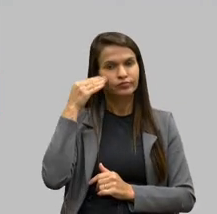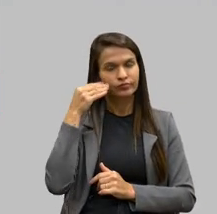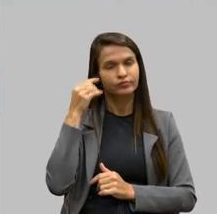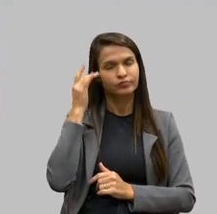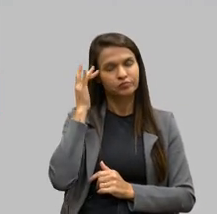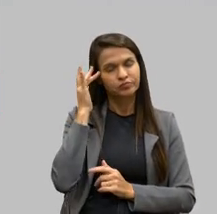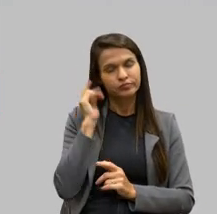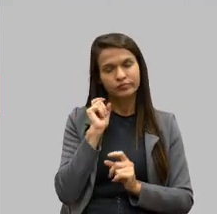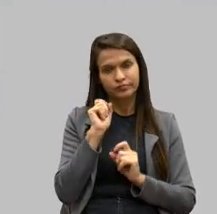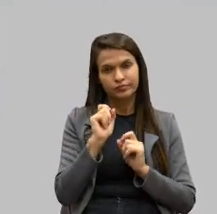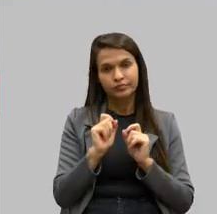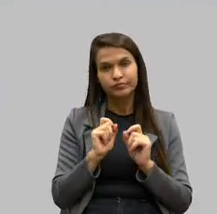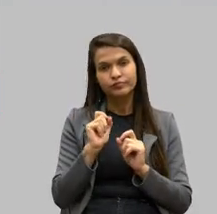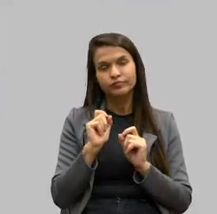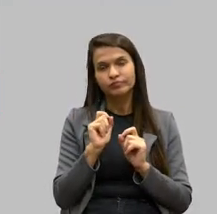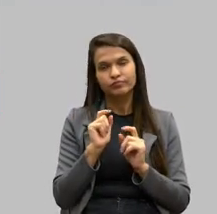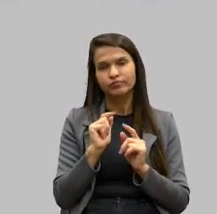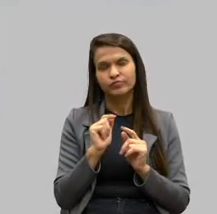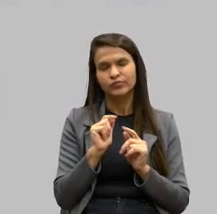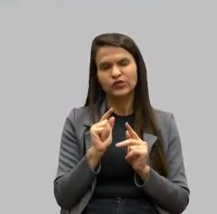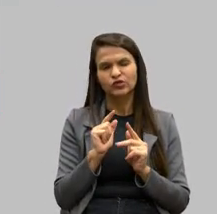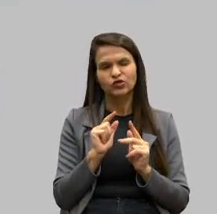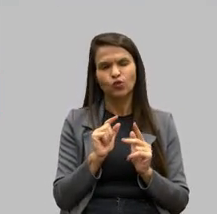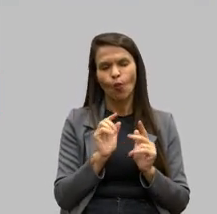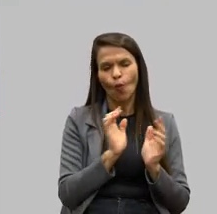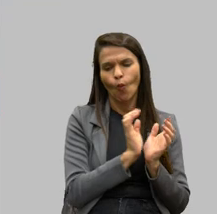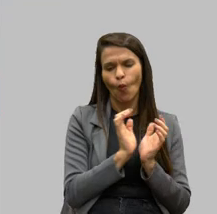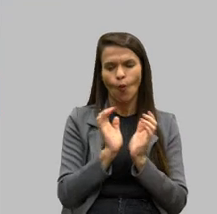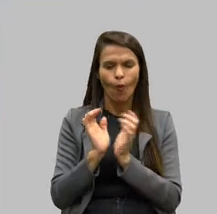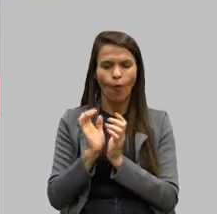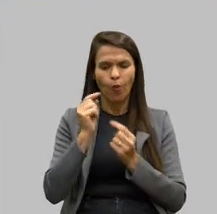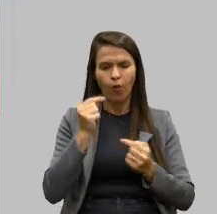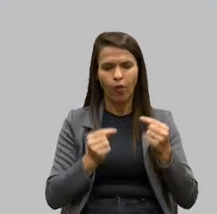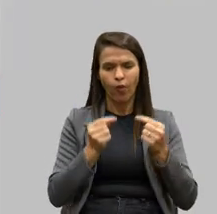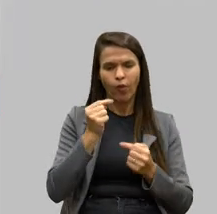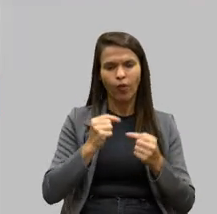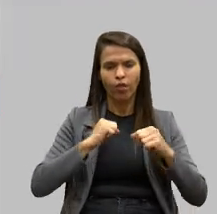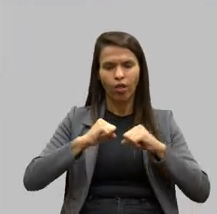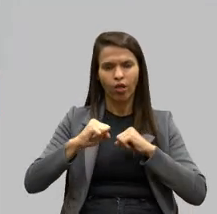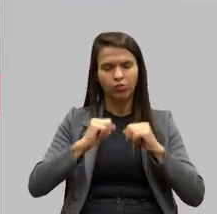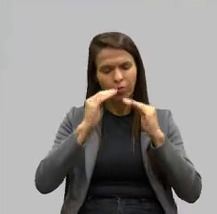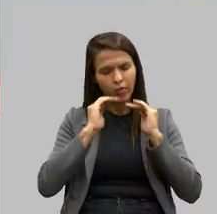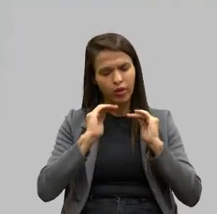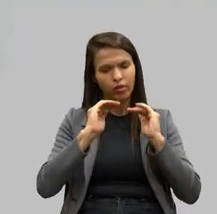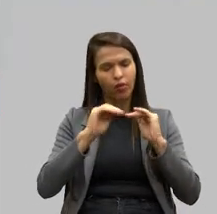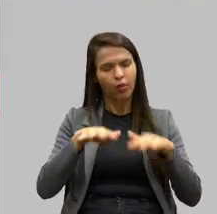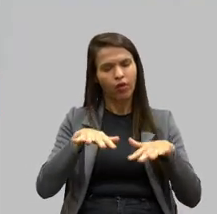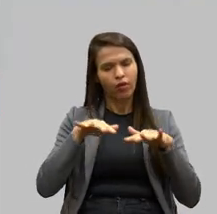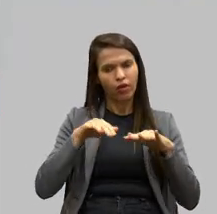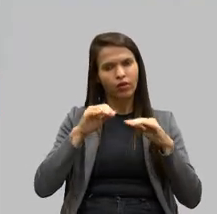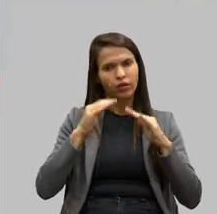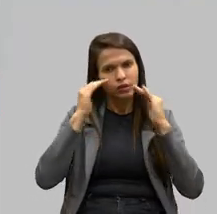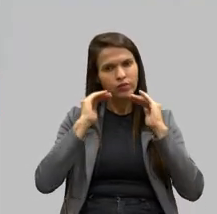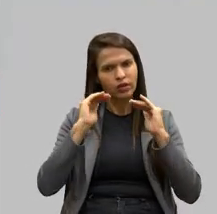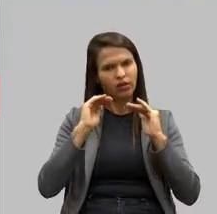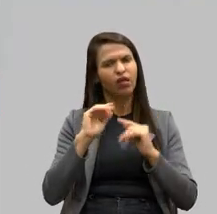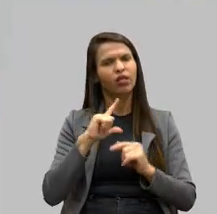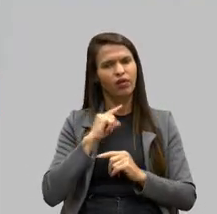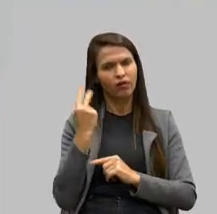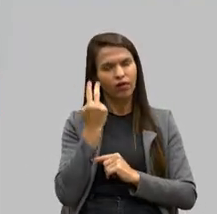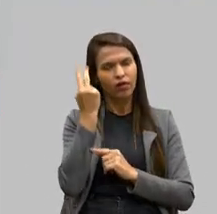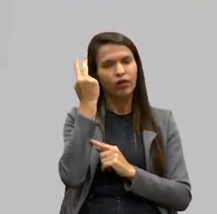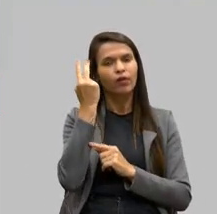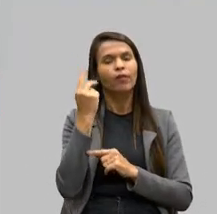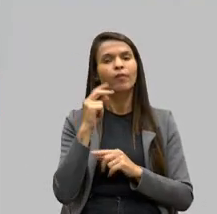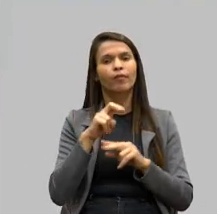independente de posições políticas, eu acho que um debate respeitoso, uma audiência respeitosa, é sempre rica, porque leva em consideração